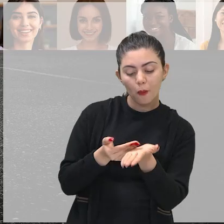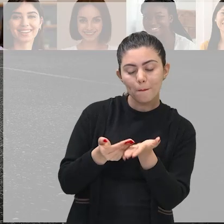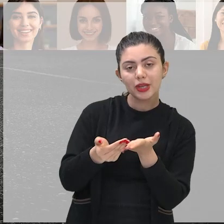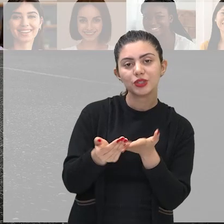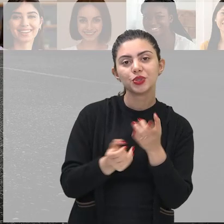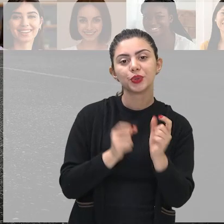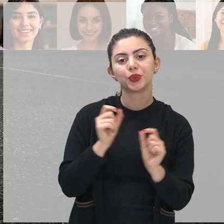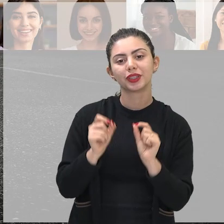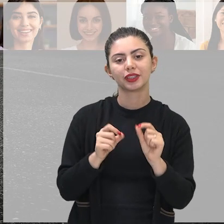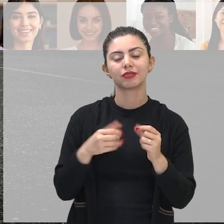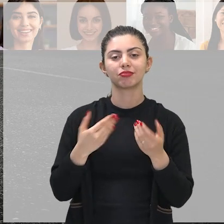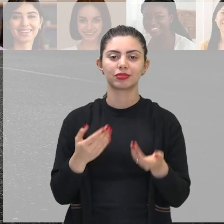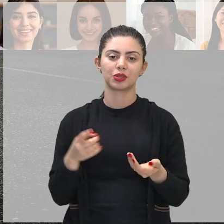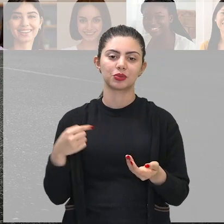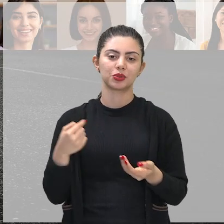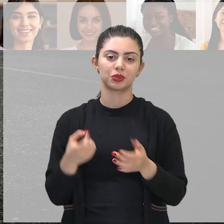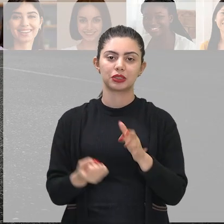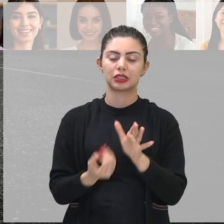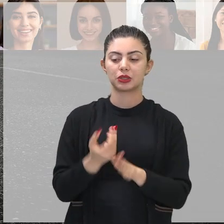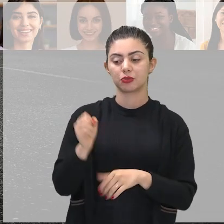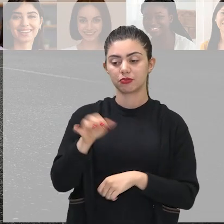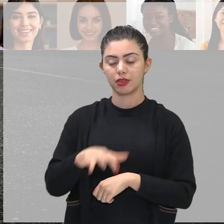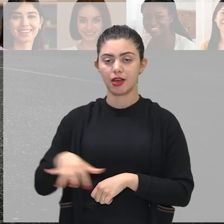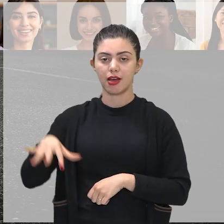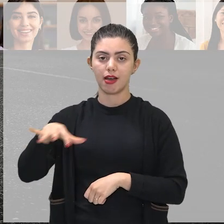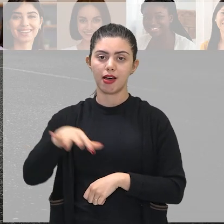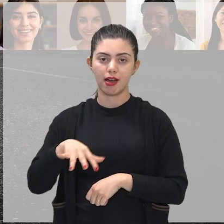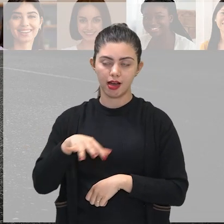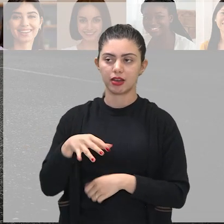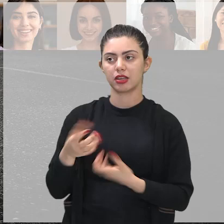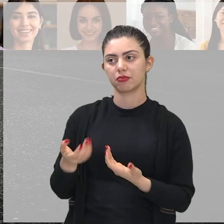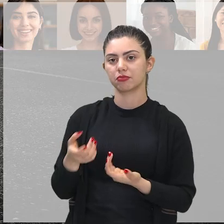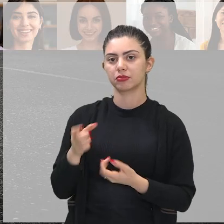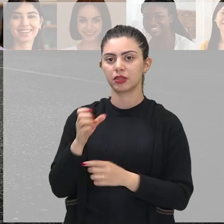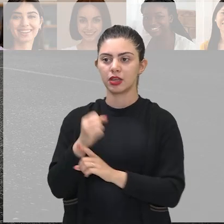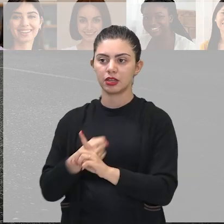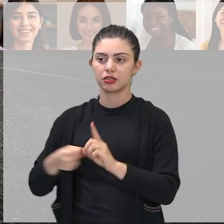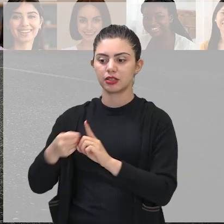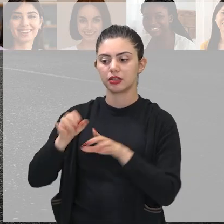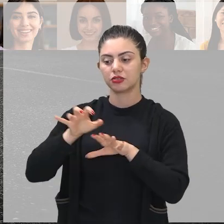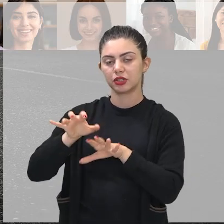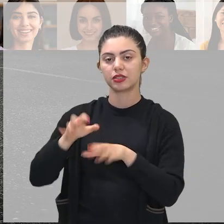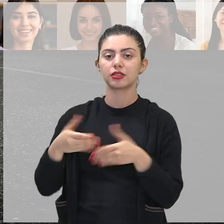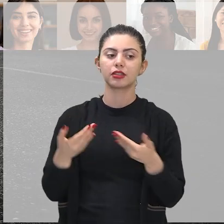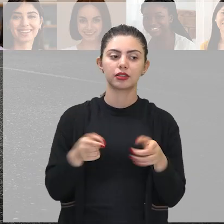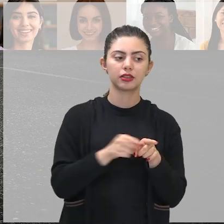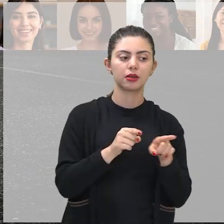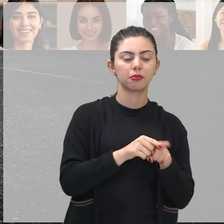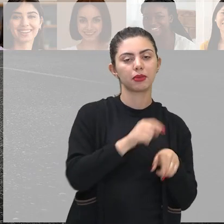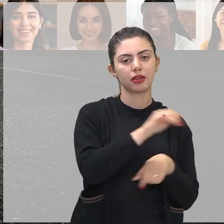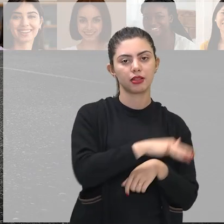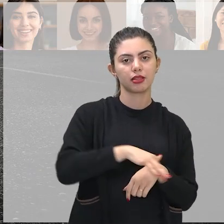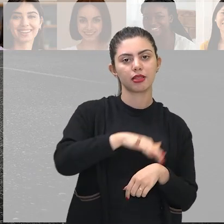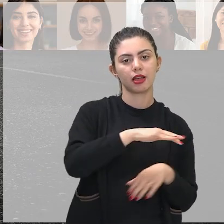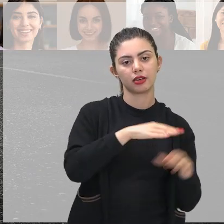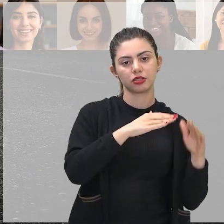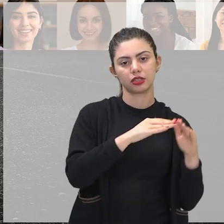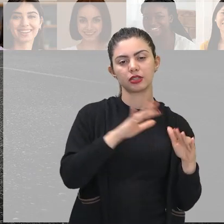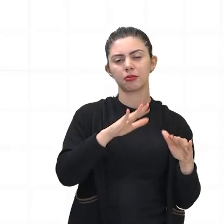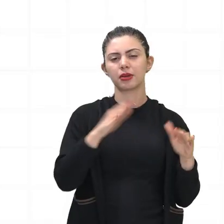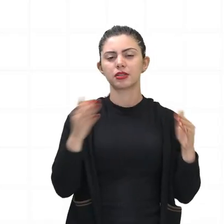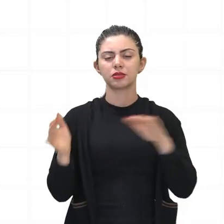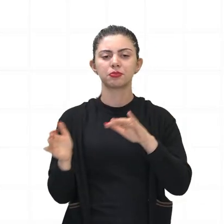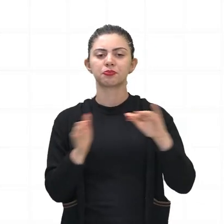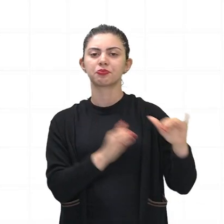semente do que é a noção de espaço público e privado, ok? Vamos agora pensar o conceito de